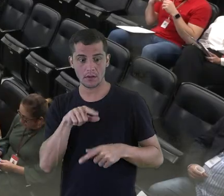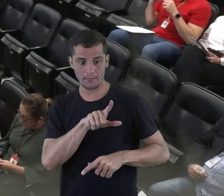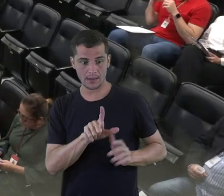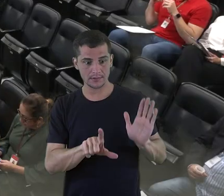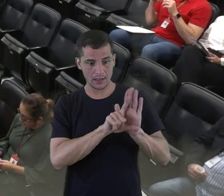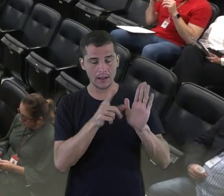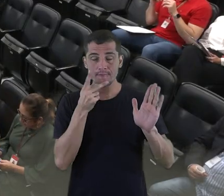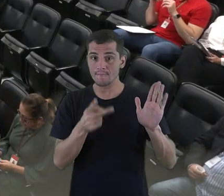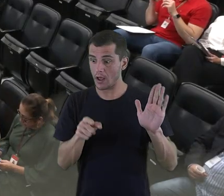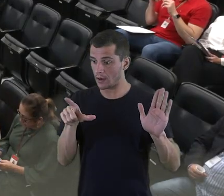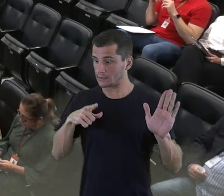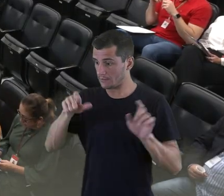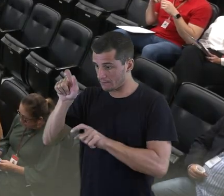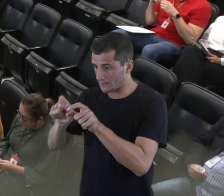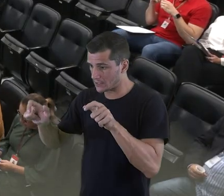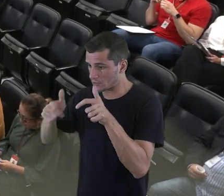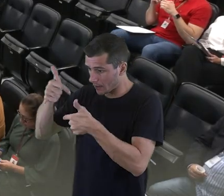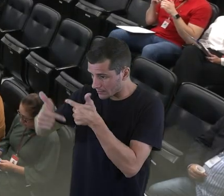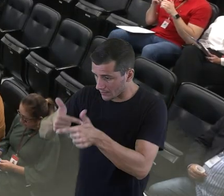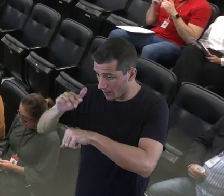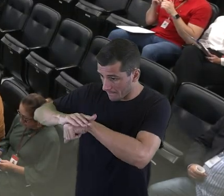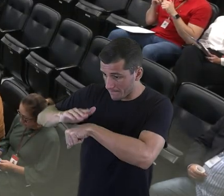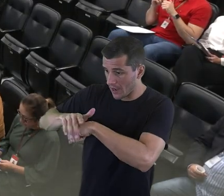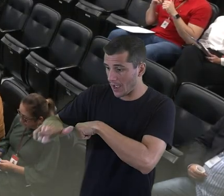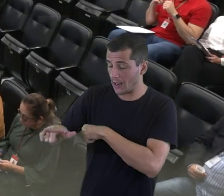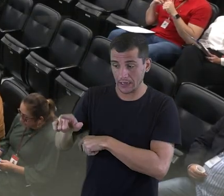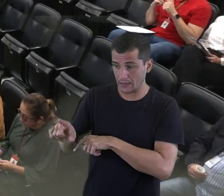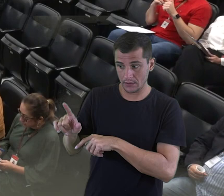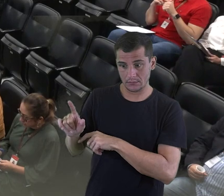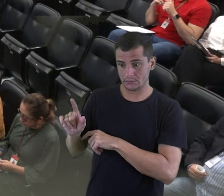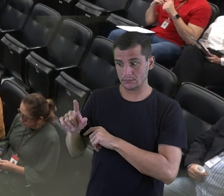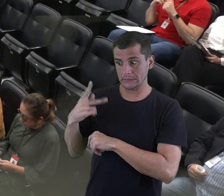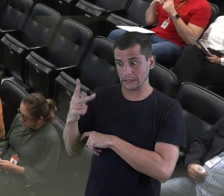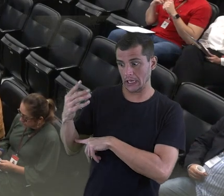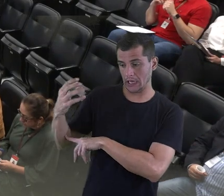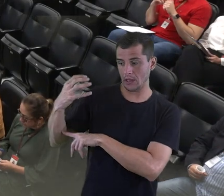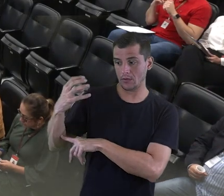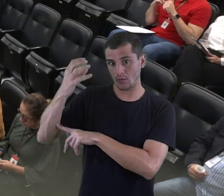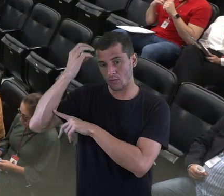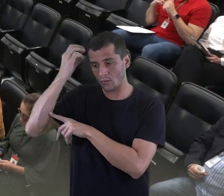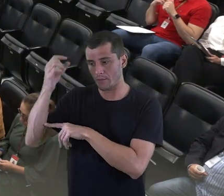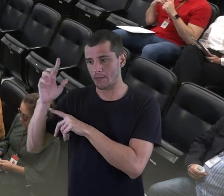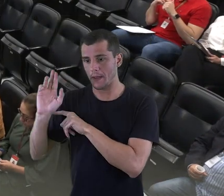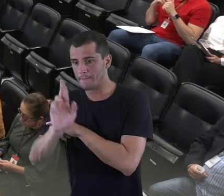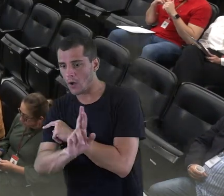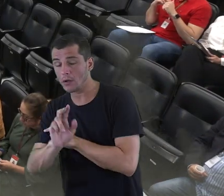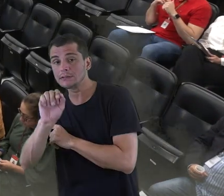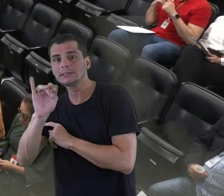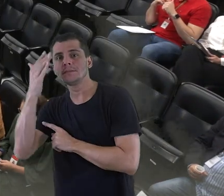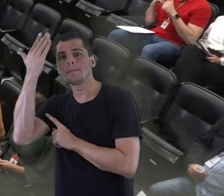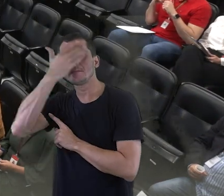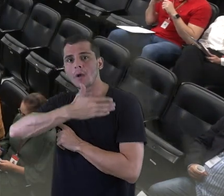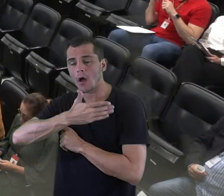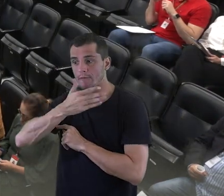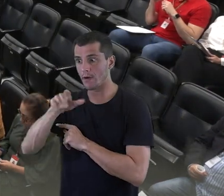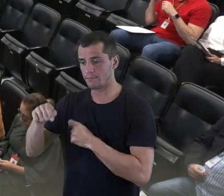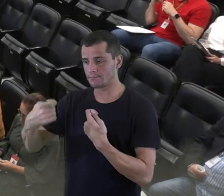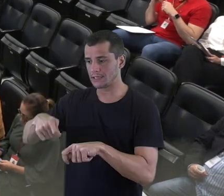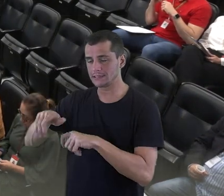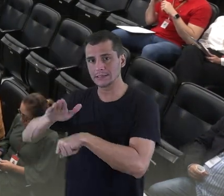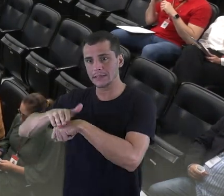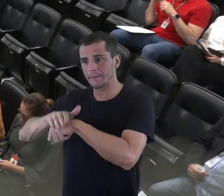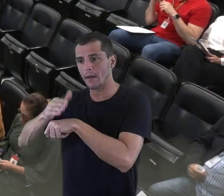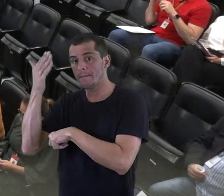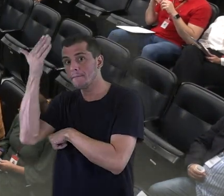você tem que provar se você não fizer nada você não tem como provar concorda Cláudia então você precisa